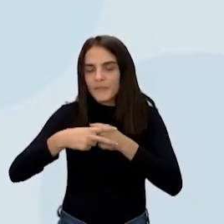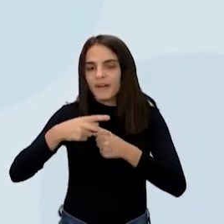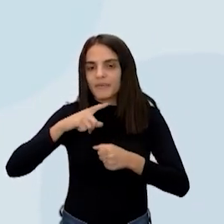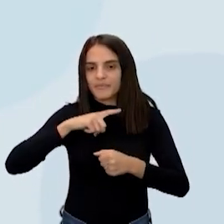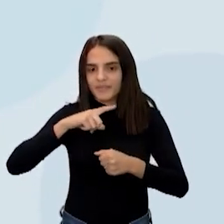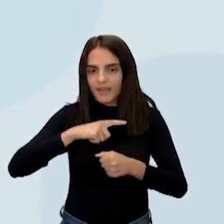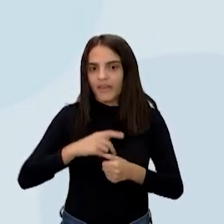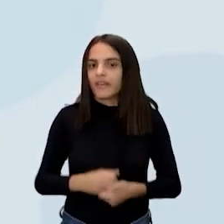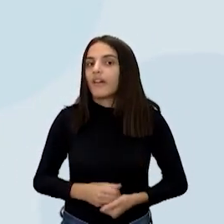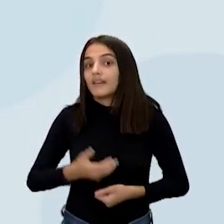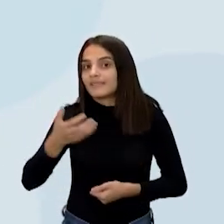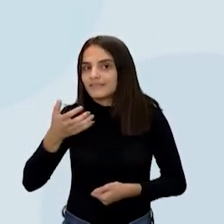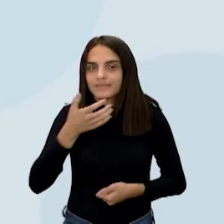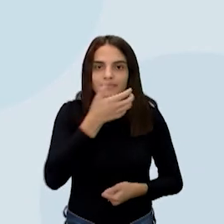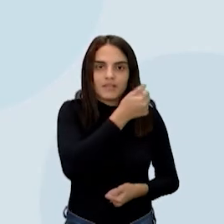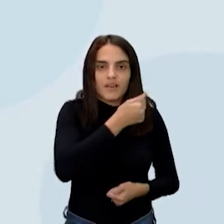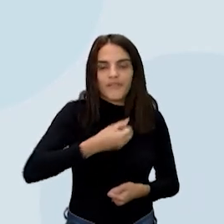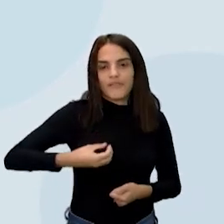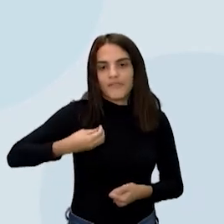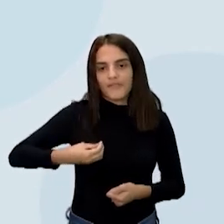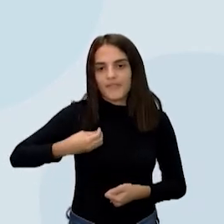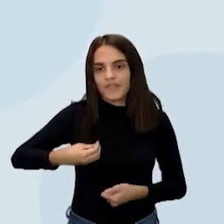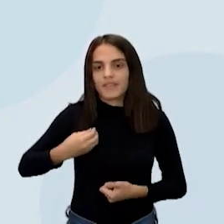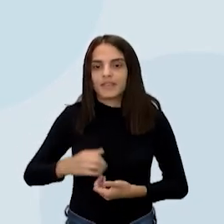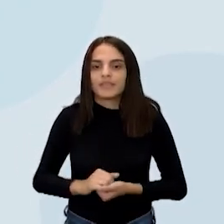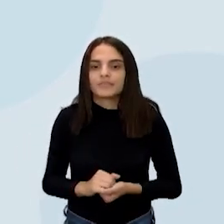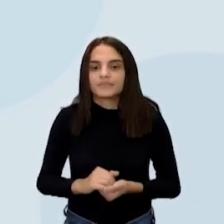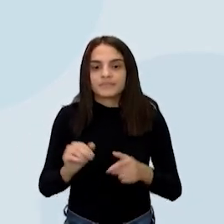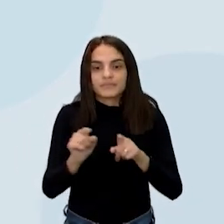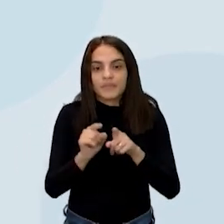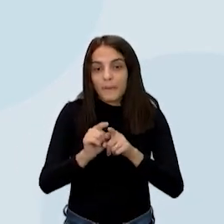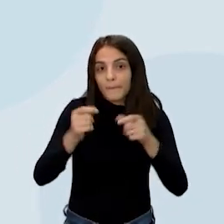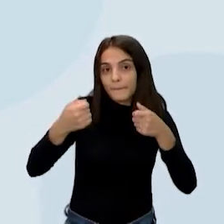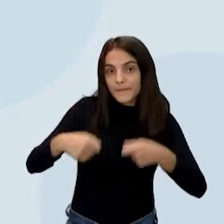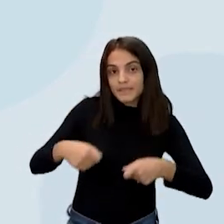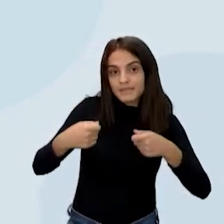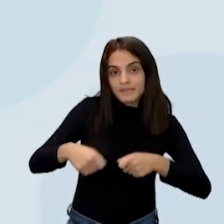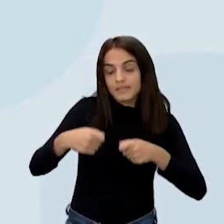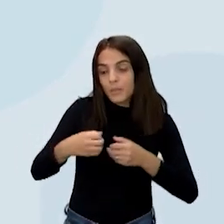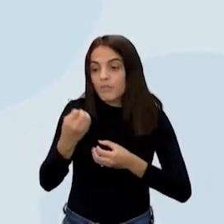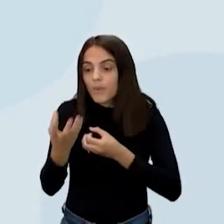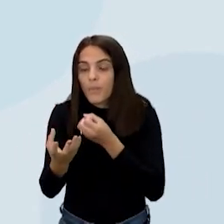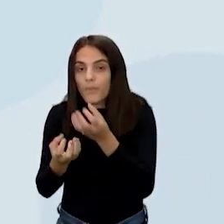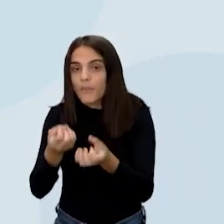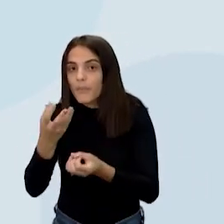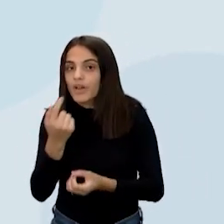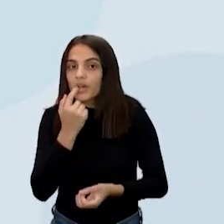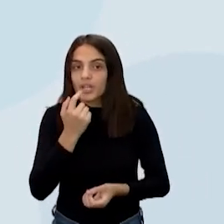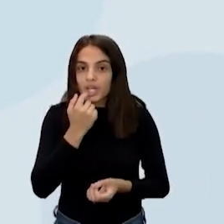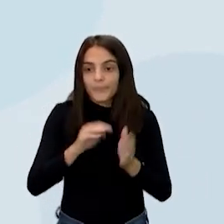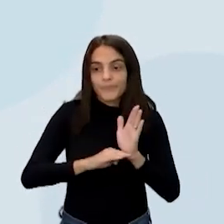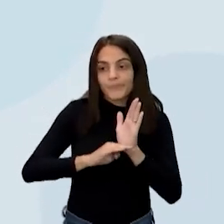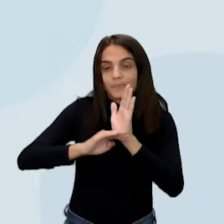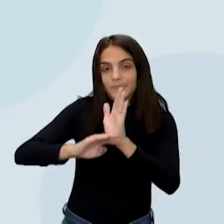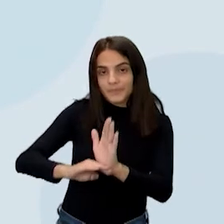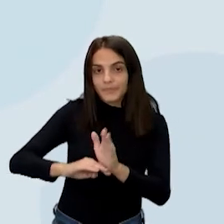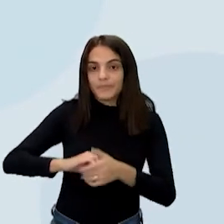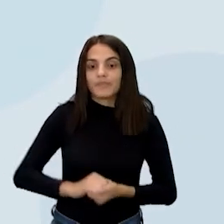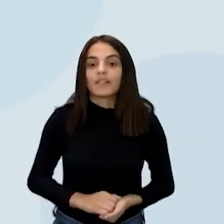salva vidas. Aí tem todo o texto, a Fundação ProSangue precisa de doações com urgência, informe-se e saiba como ajudar no